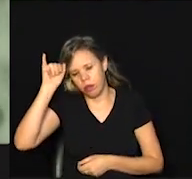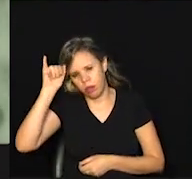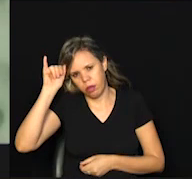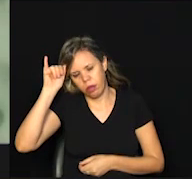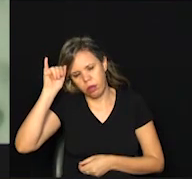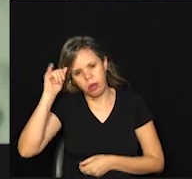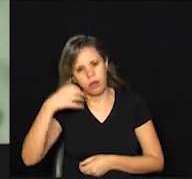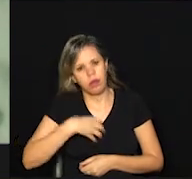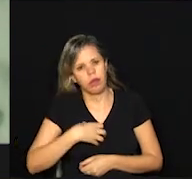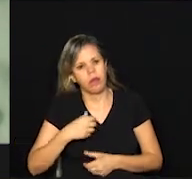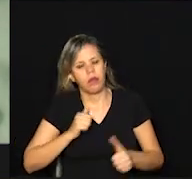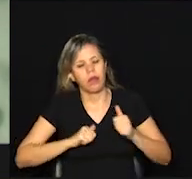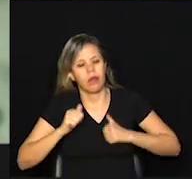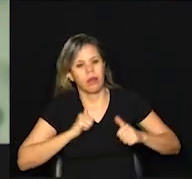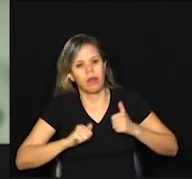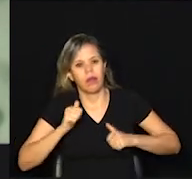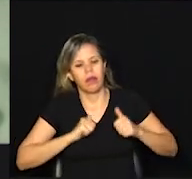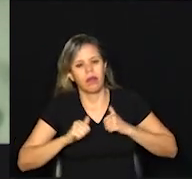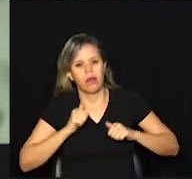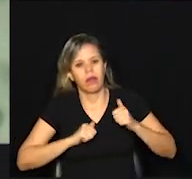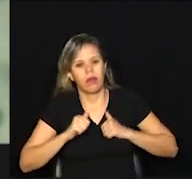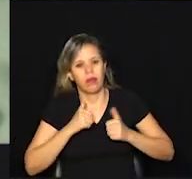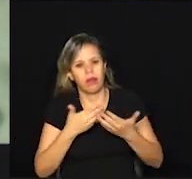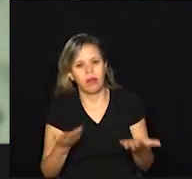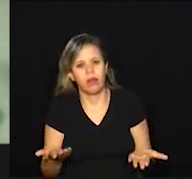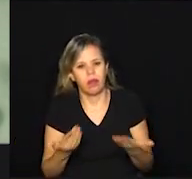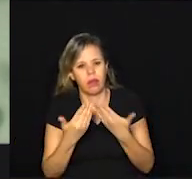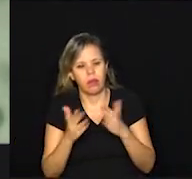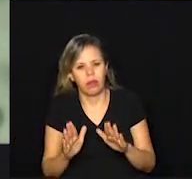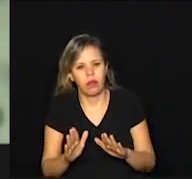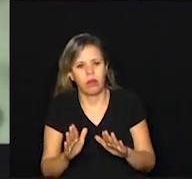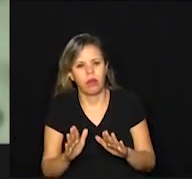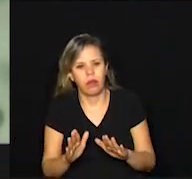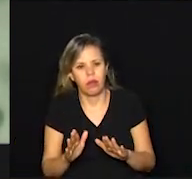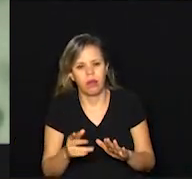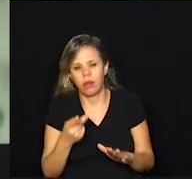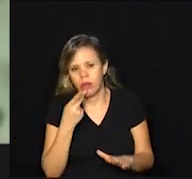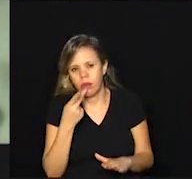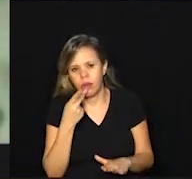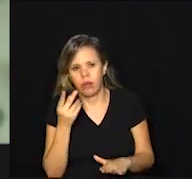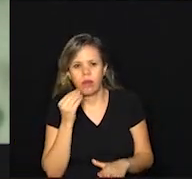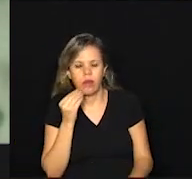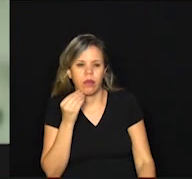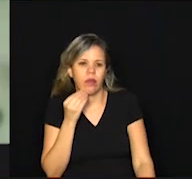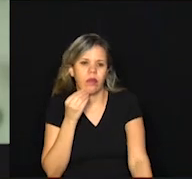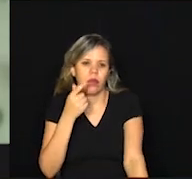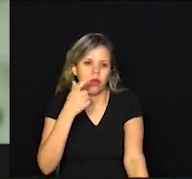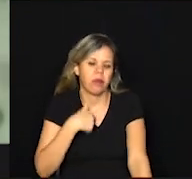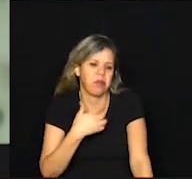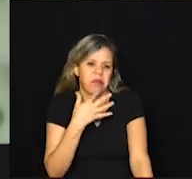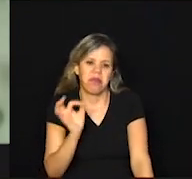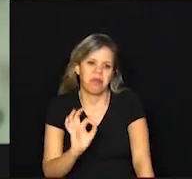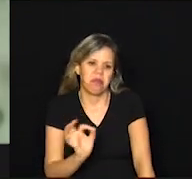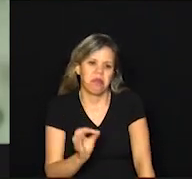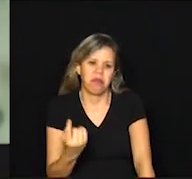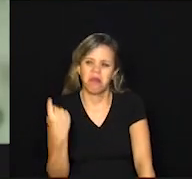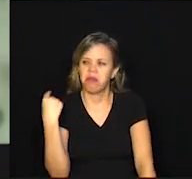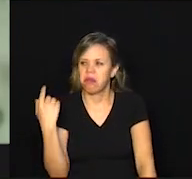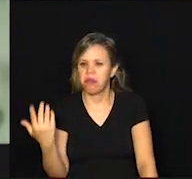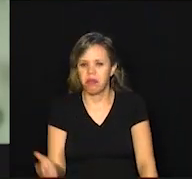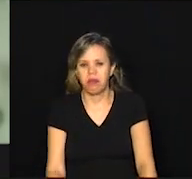sinto uma ansiedade muito boa viu Paulo com você aí abrindo esse espaço de fala né é algo que eu diz conhecia